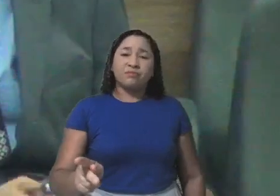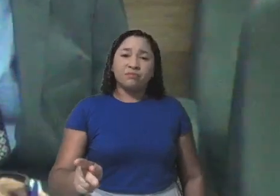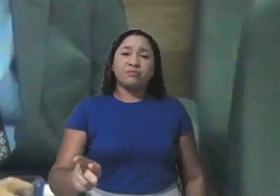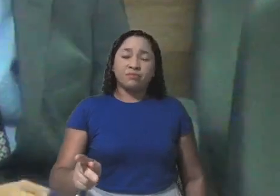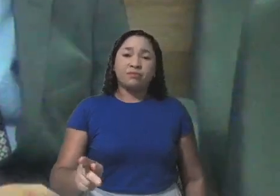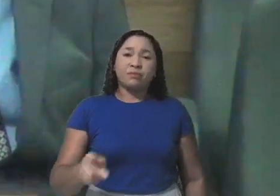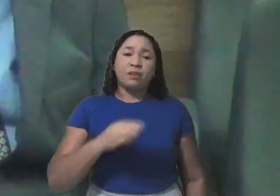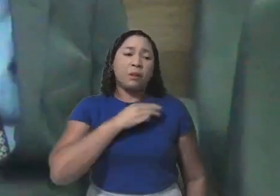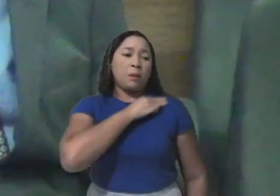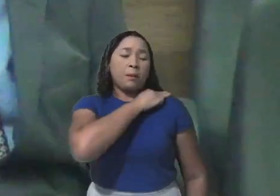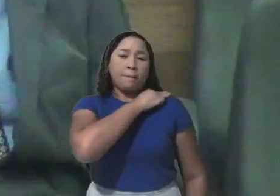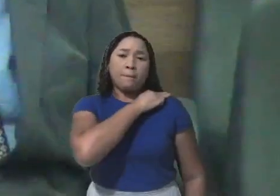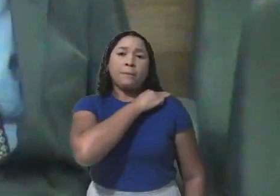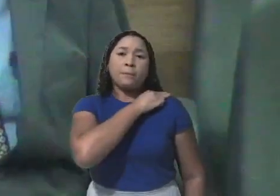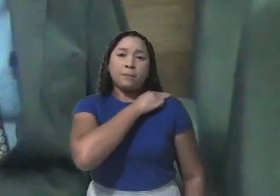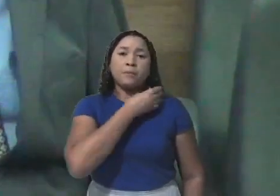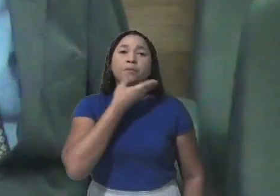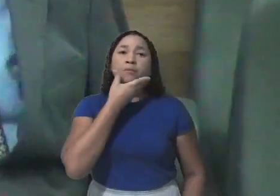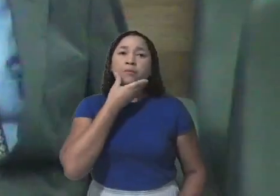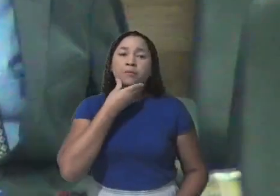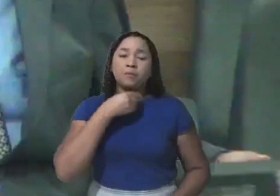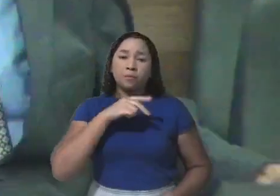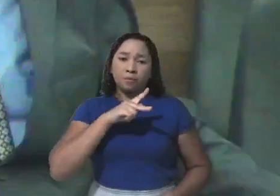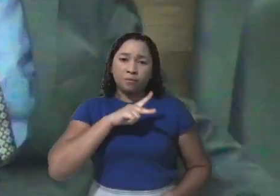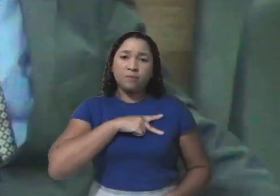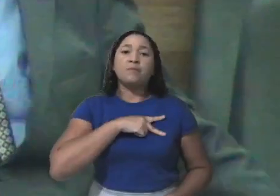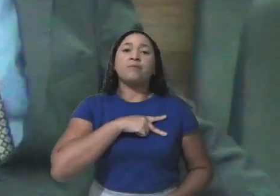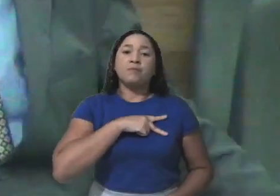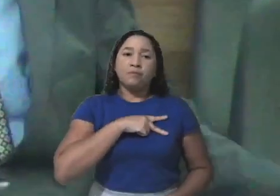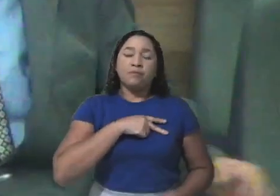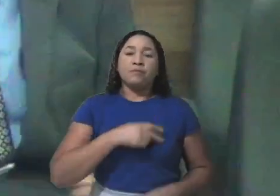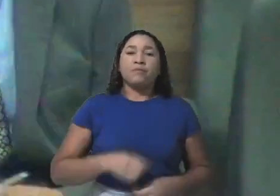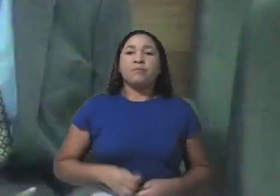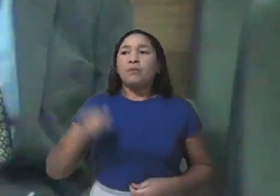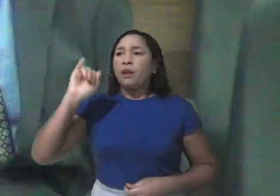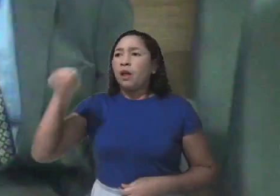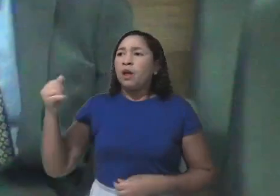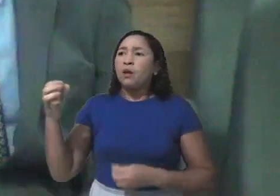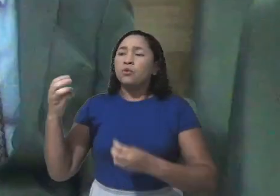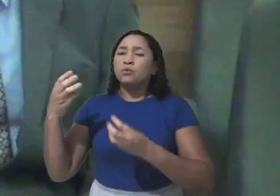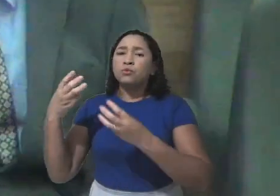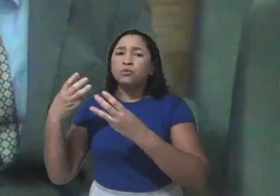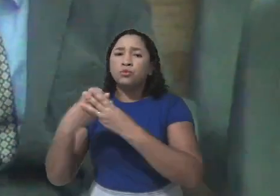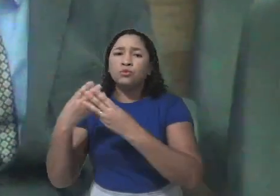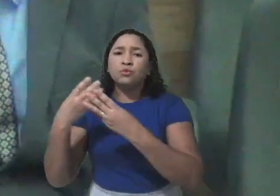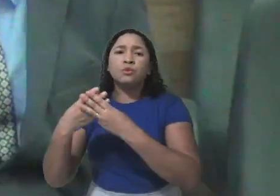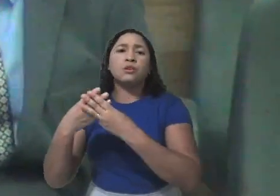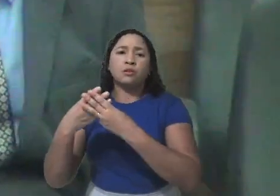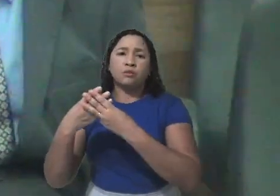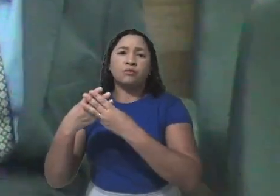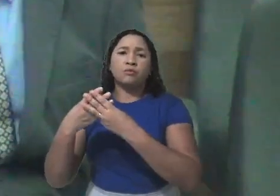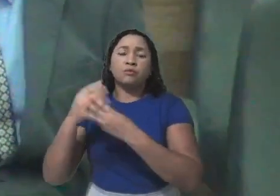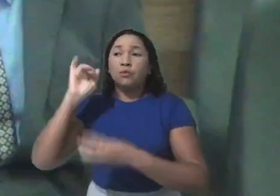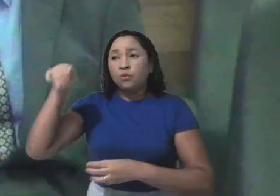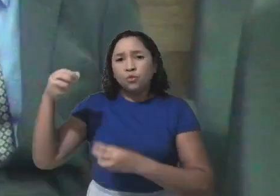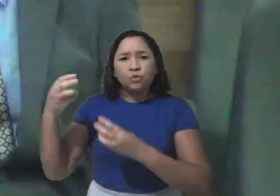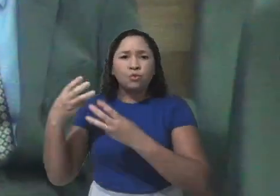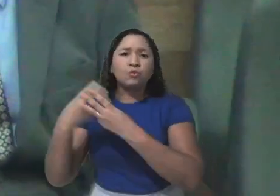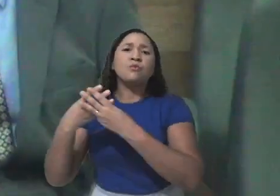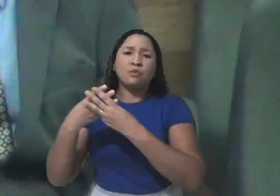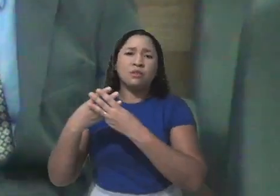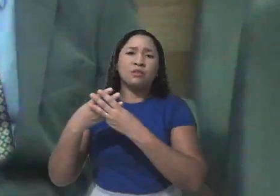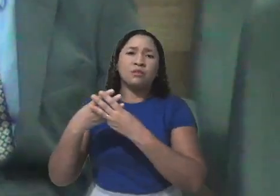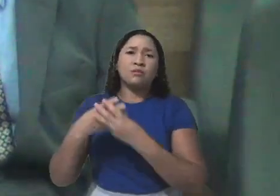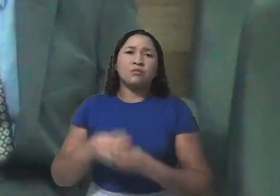judaizantes. Quem eram os judaizantes? Eram judeus que se convertiam ao cristianismo, mas não queriam largar